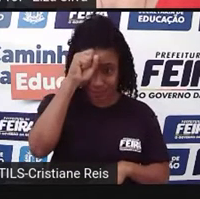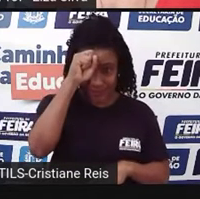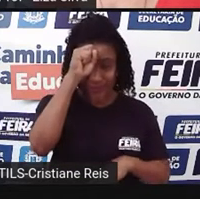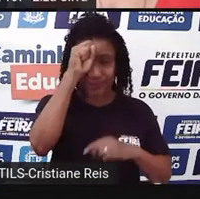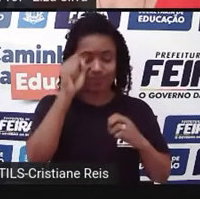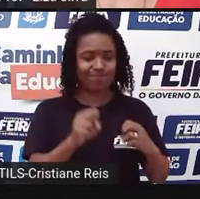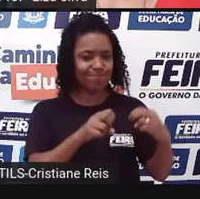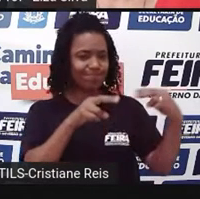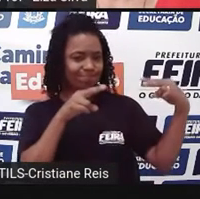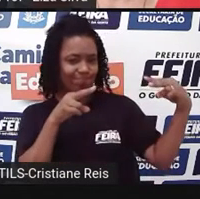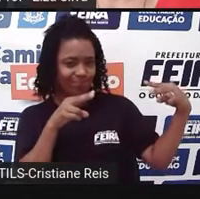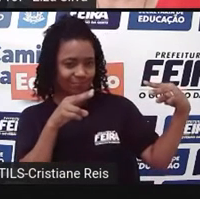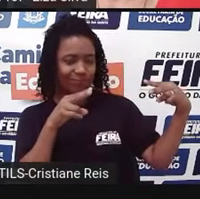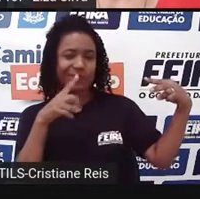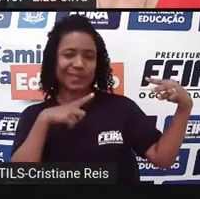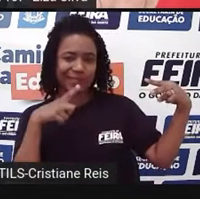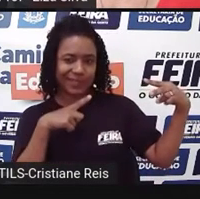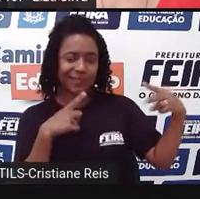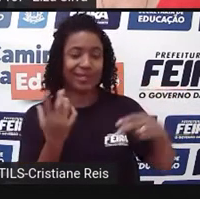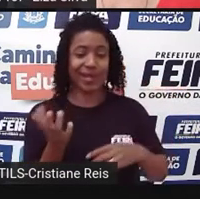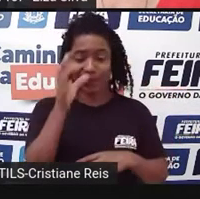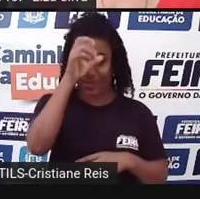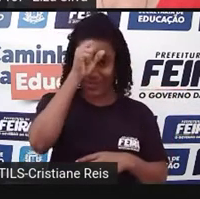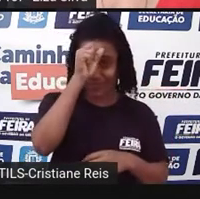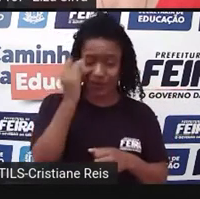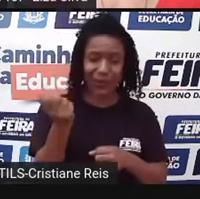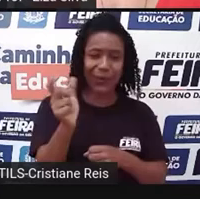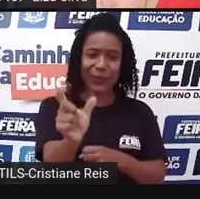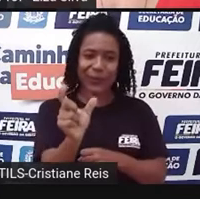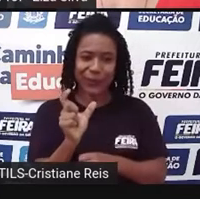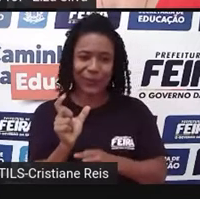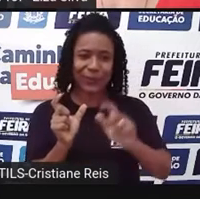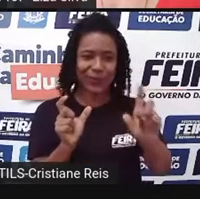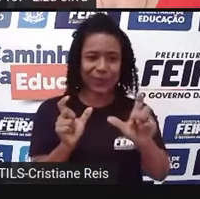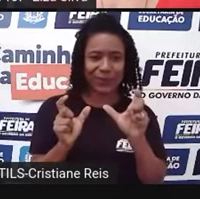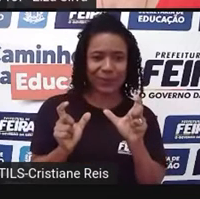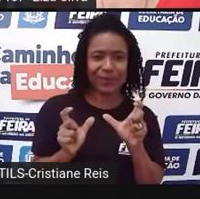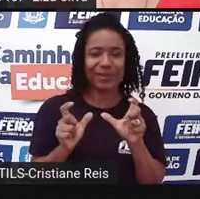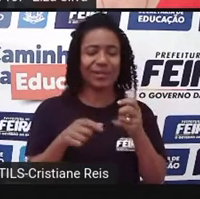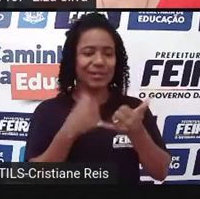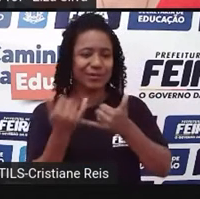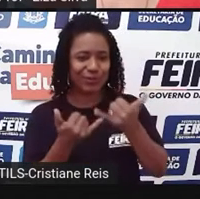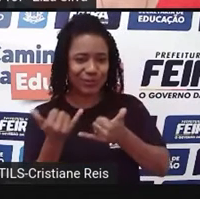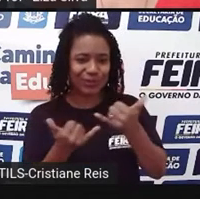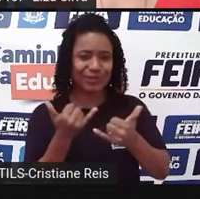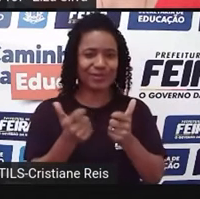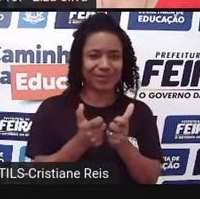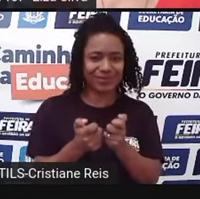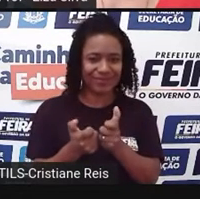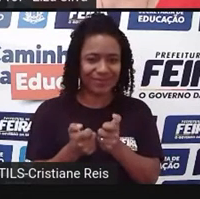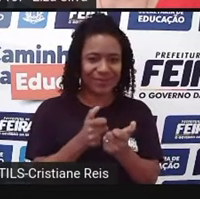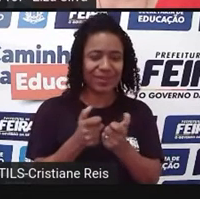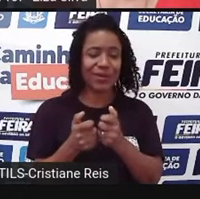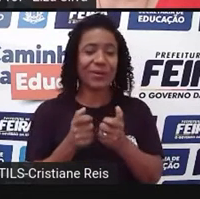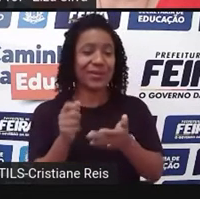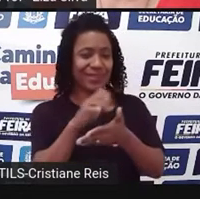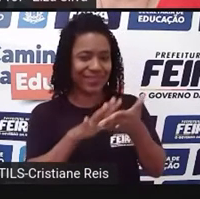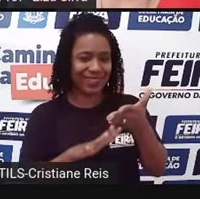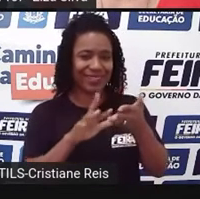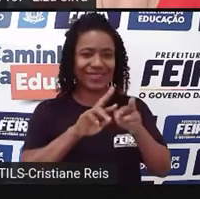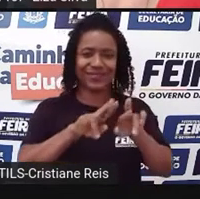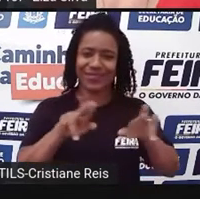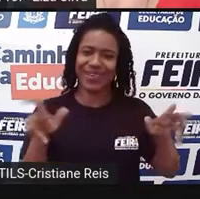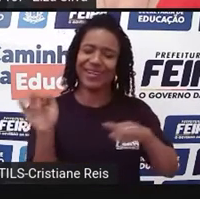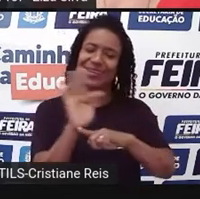construção de repertório lexical da língua inglesa com jogos filmes vídeos entre outras práticas e